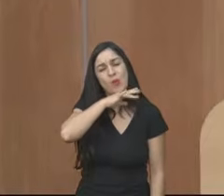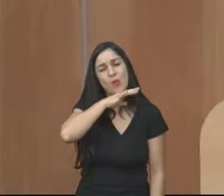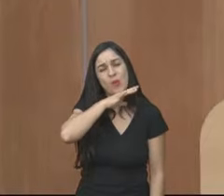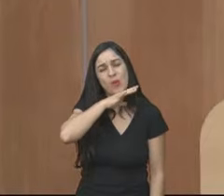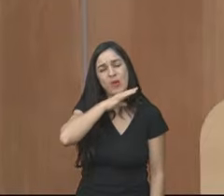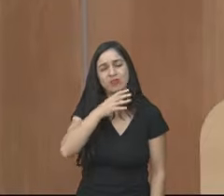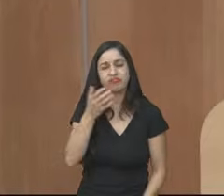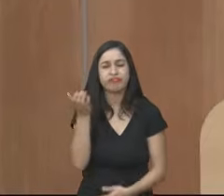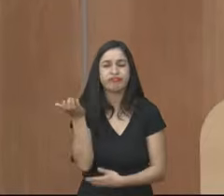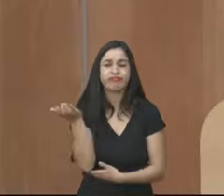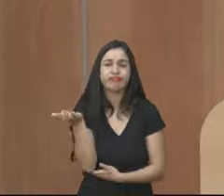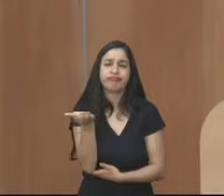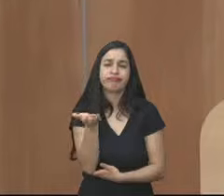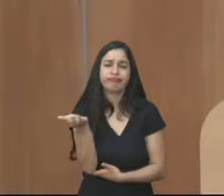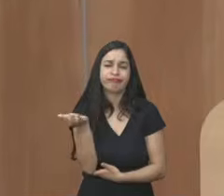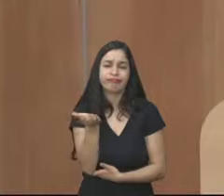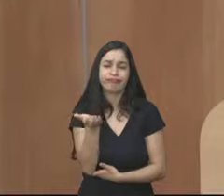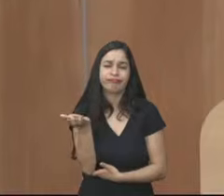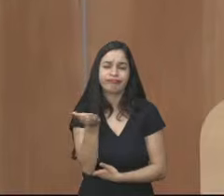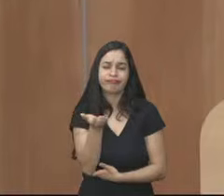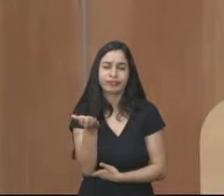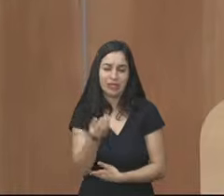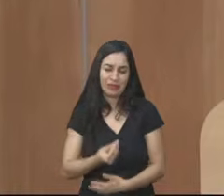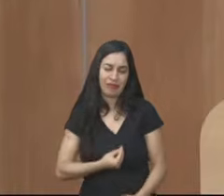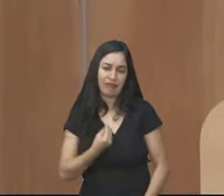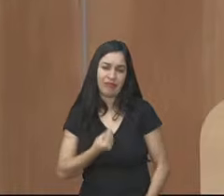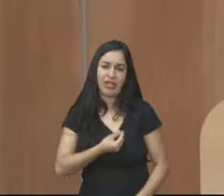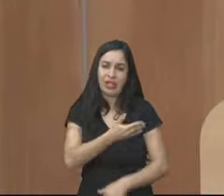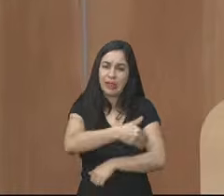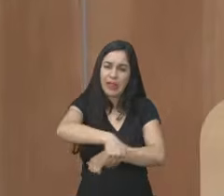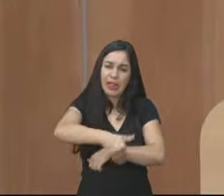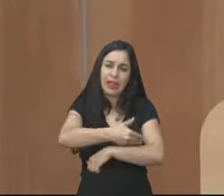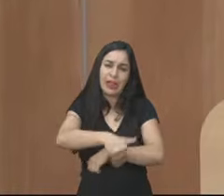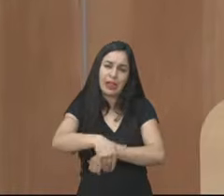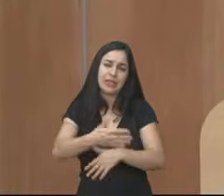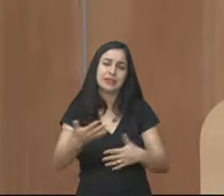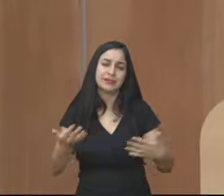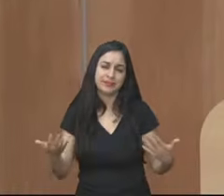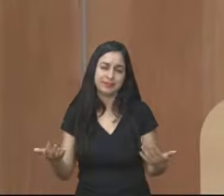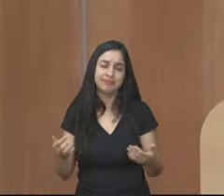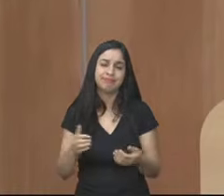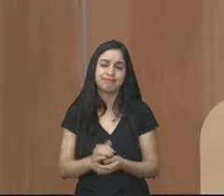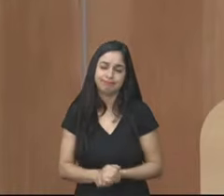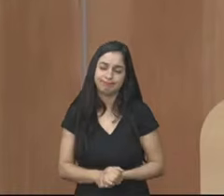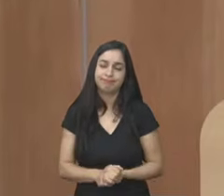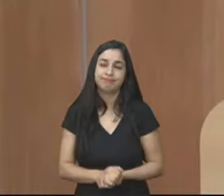de mendigo, morador de rua. Muitos deles, inclusive,